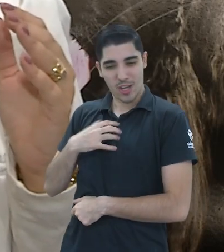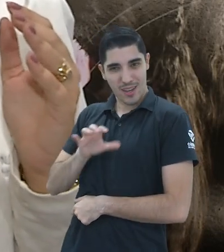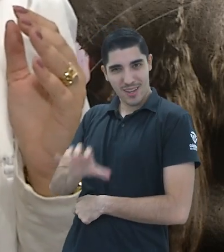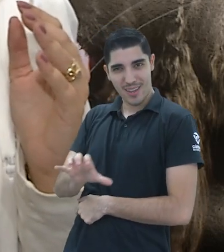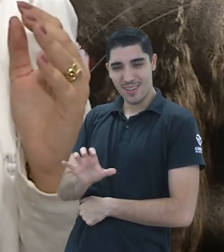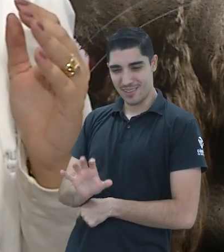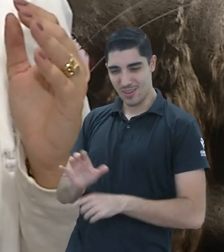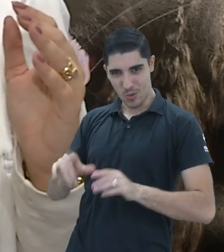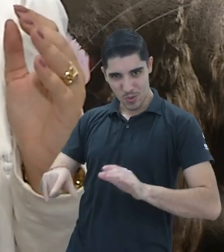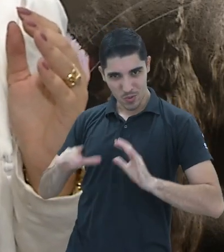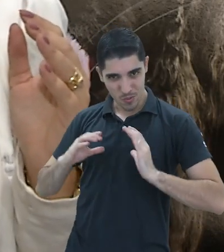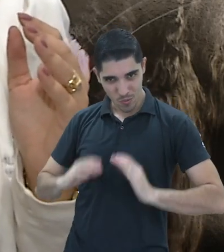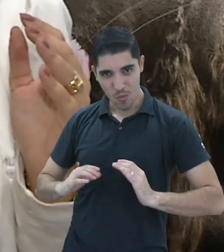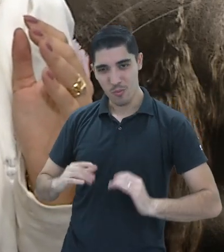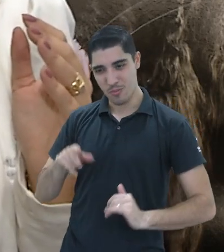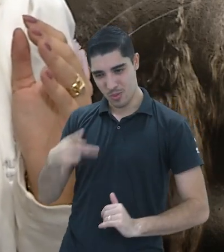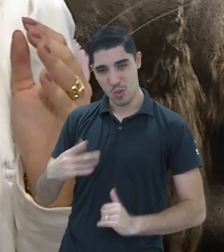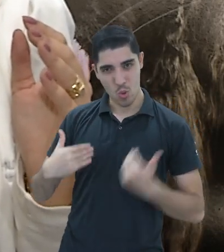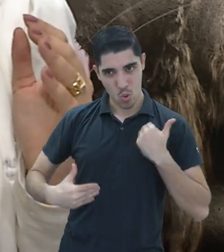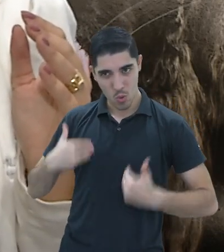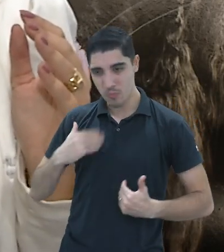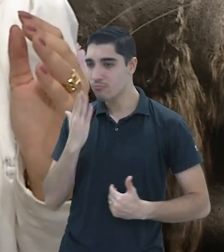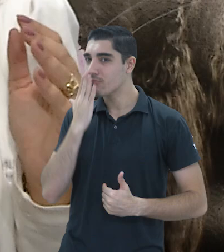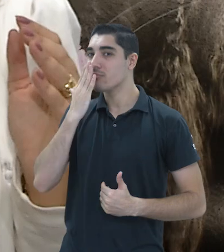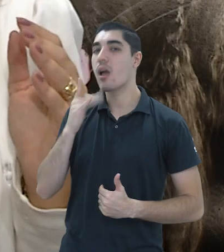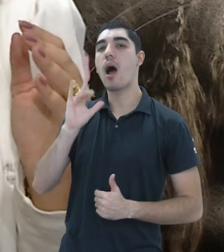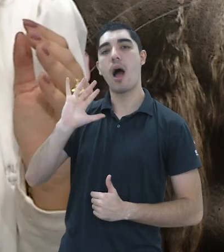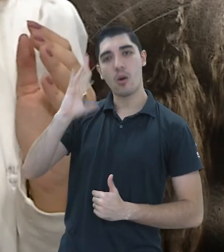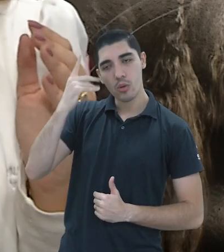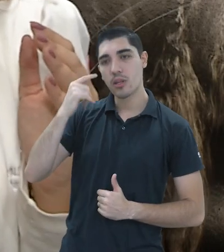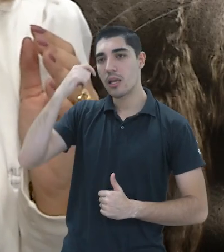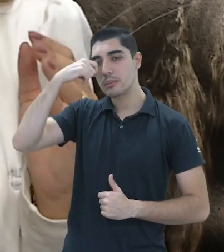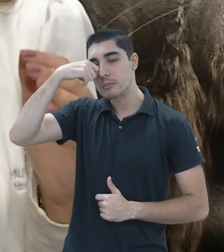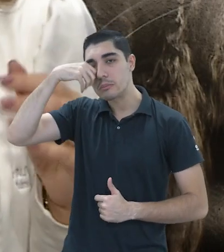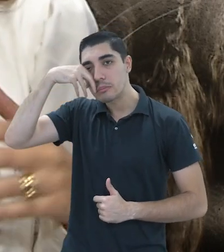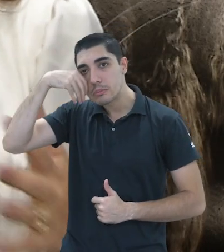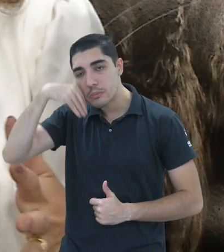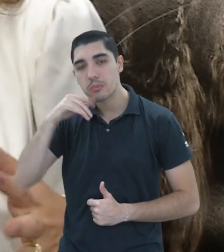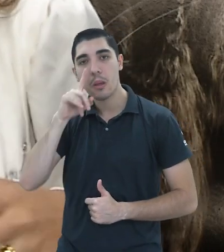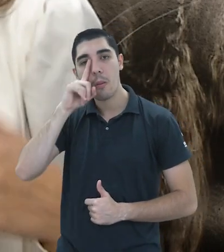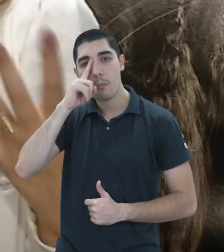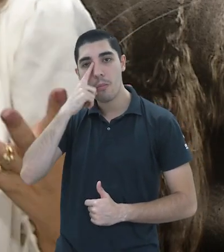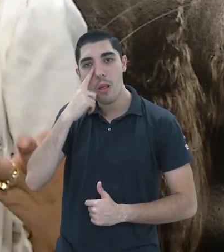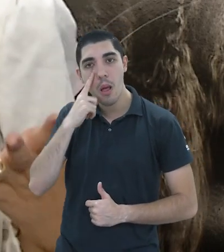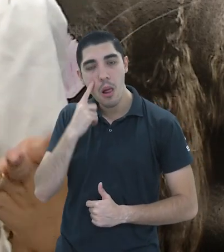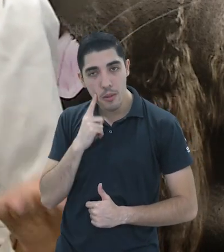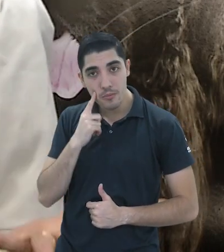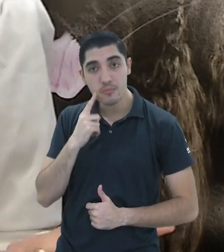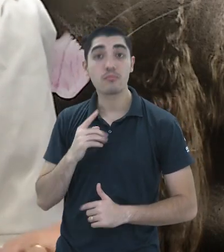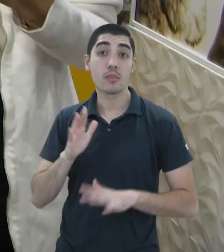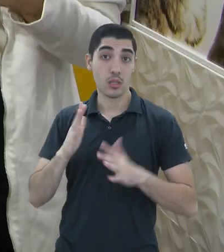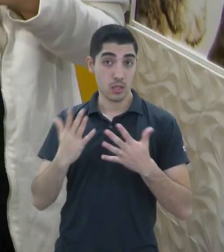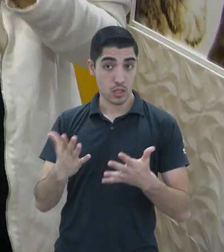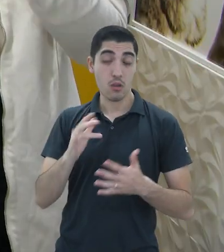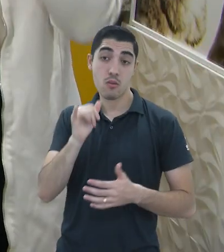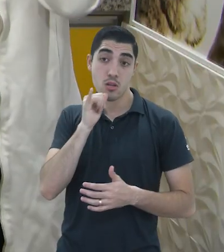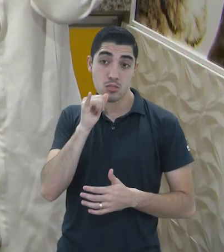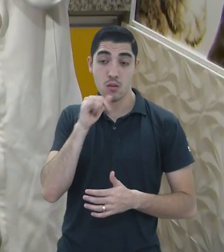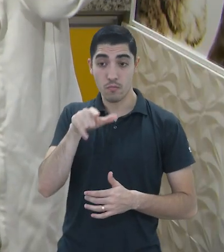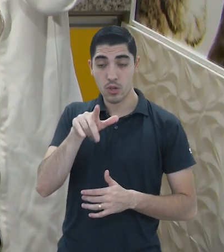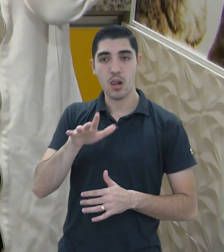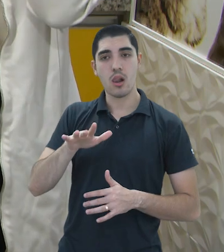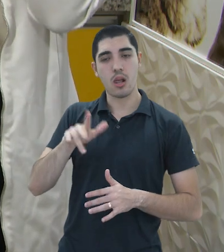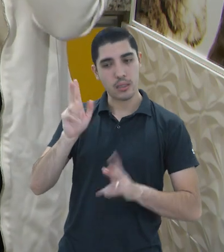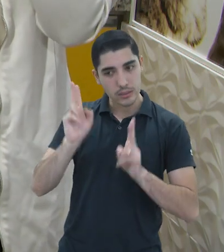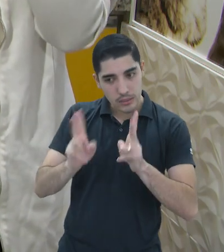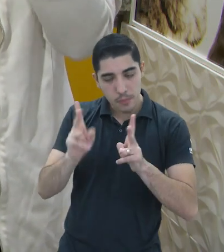aqui. E aí, de vez de drenar a lágrima aqui na narina, ela escorre para fora. Então, muitas dessas vezes, uma